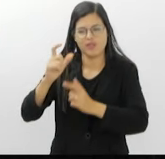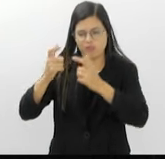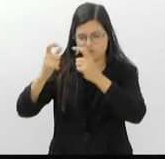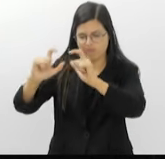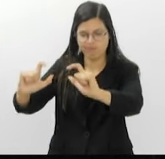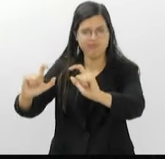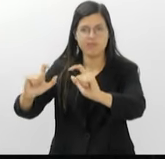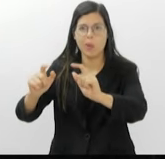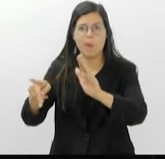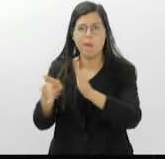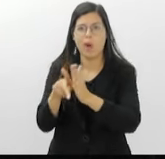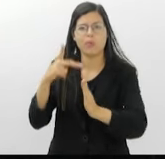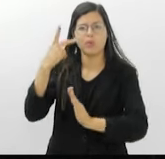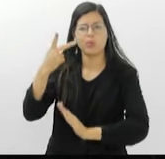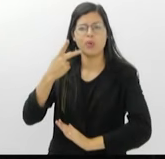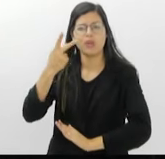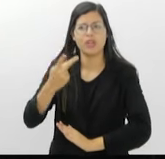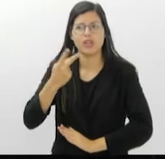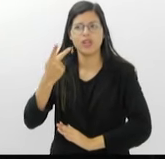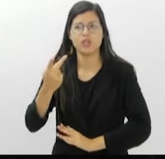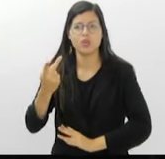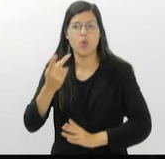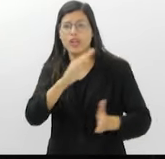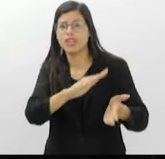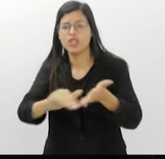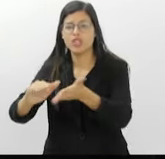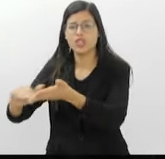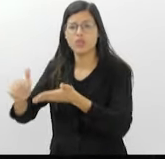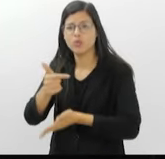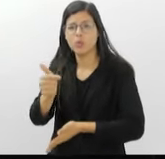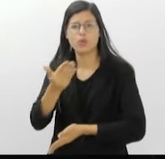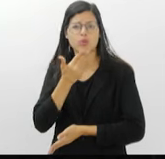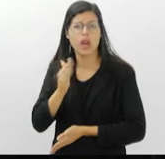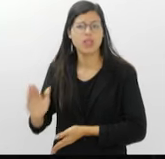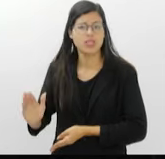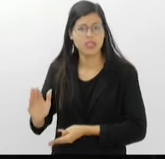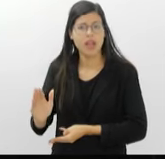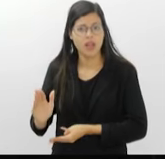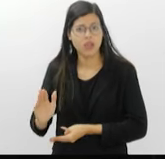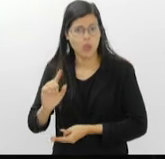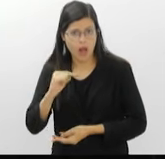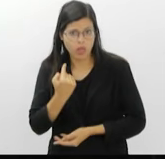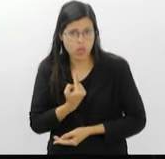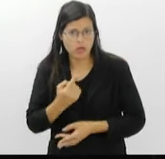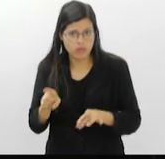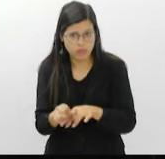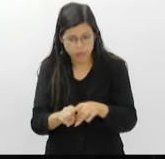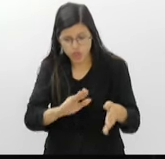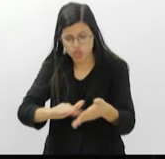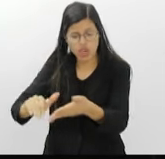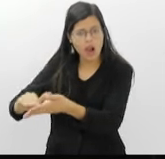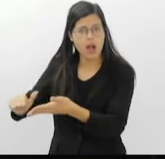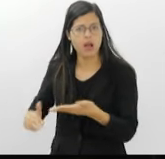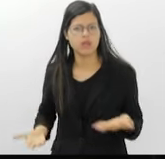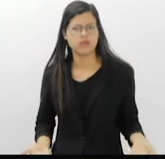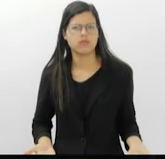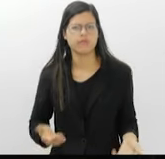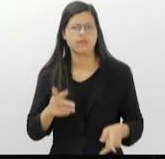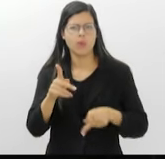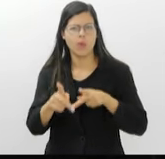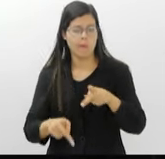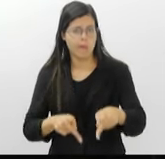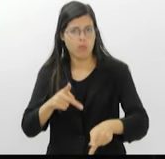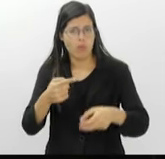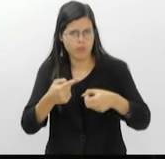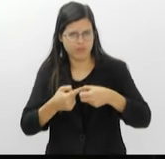E o miliciano arrancando adesivo de outras candidaturas, inclusive a nossa. A população do